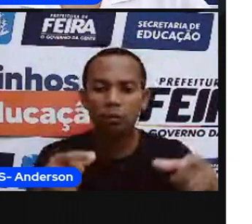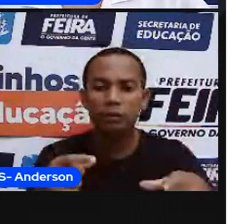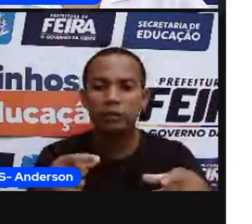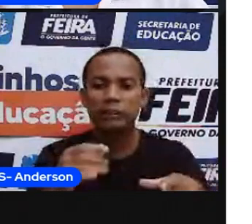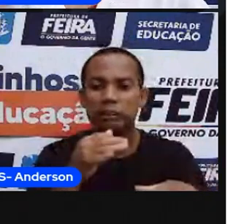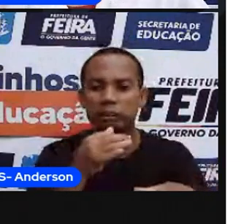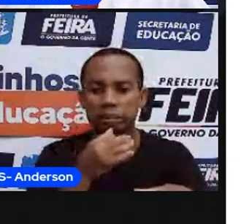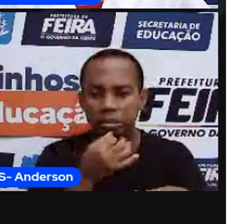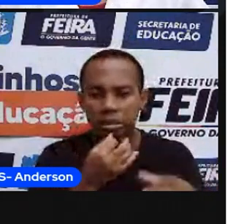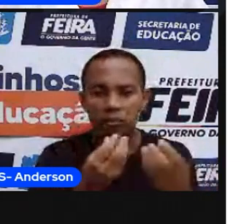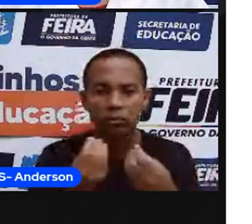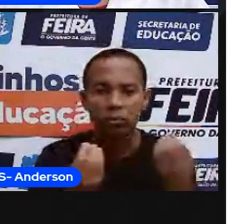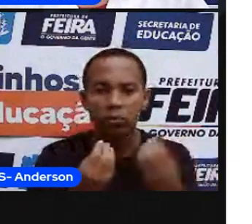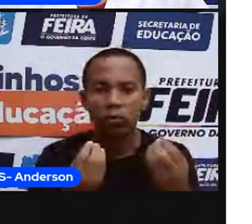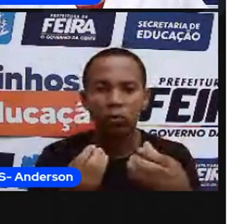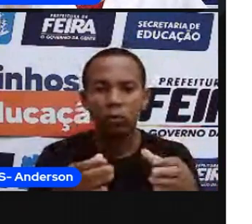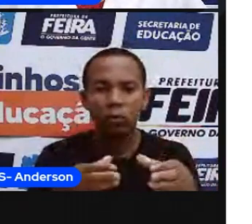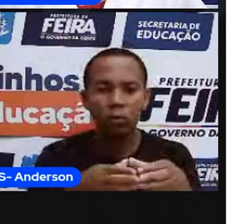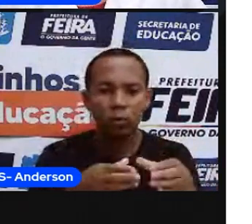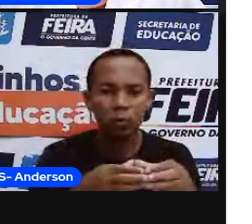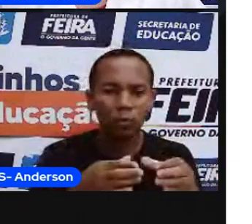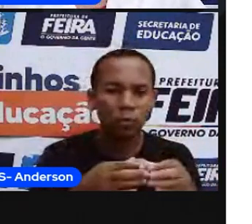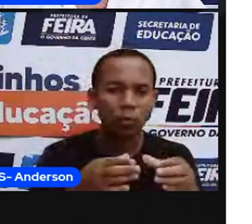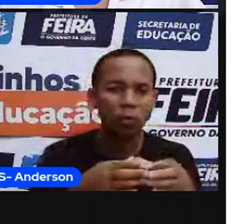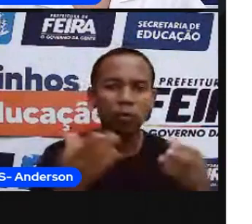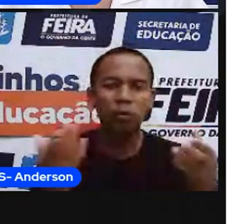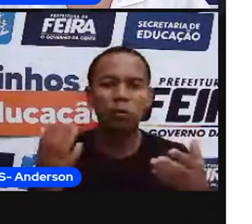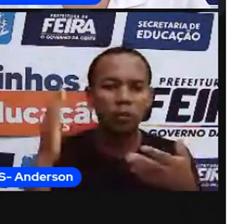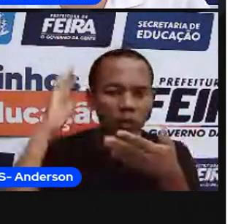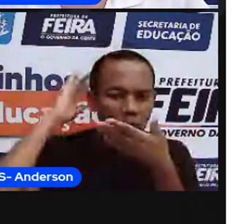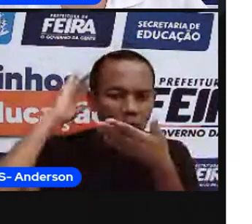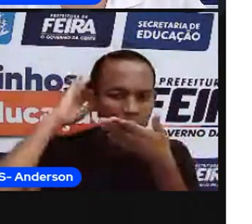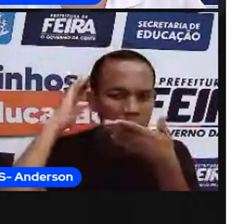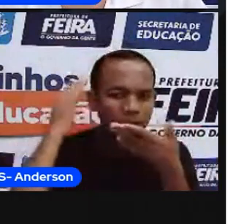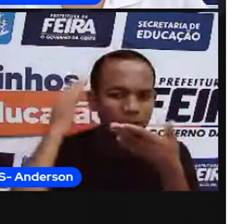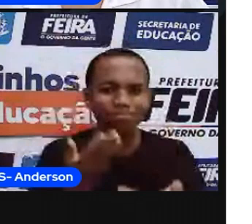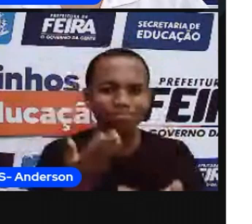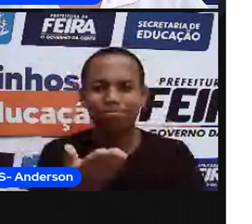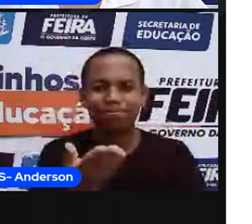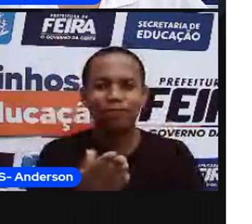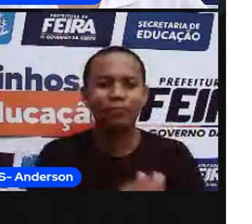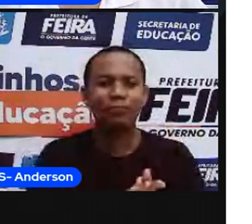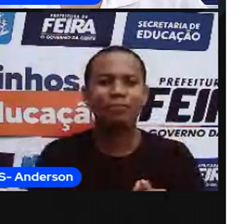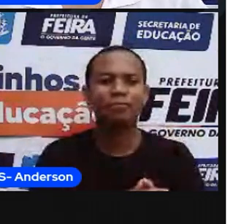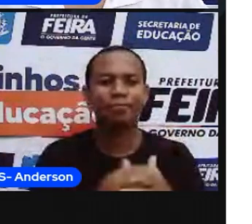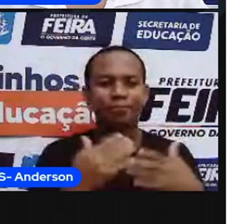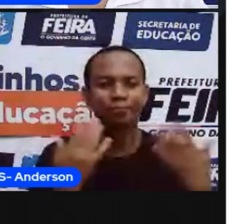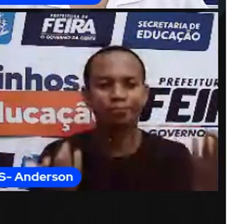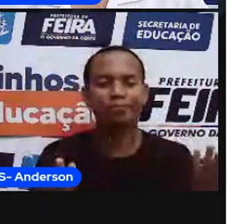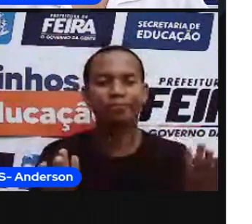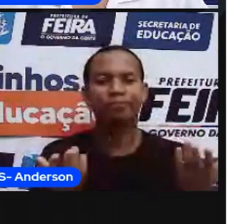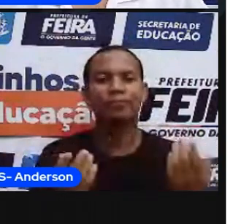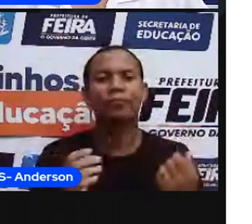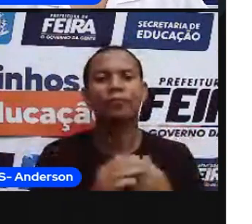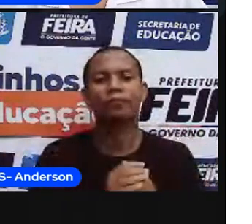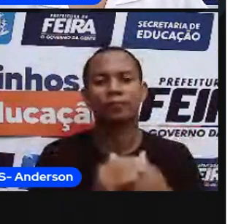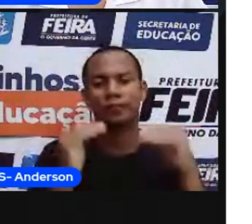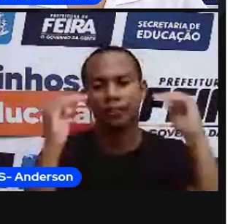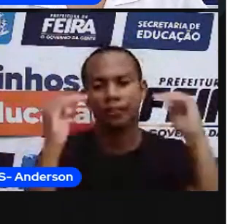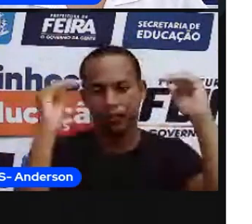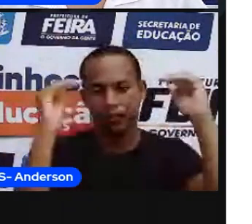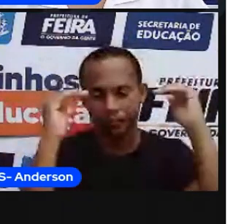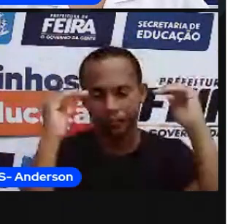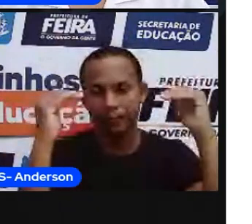colocou aqui os indígenas na mata, e olha que triste essa imagem. mesmo respeitando o tempo de reprodução de